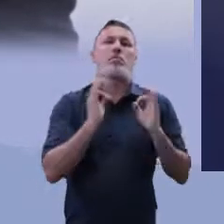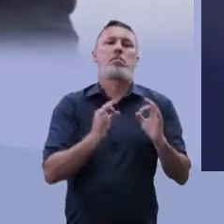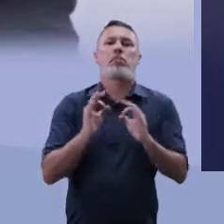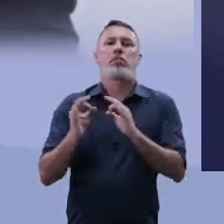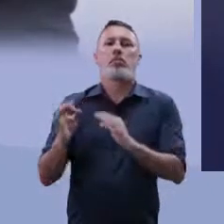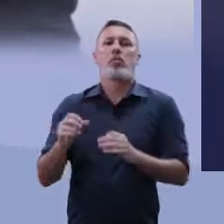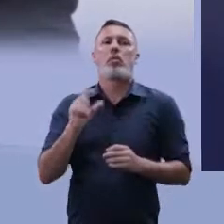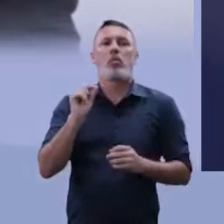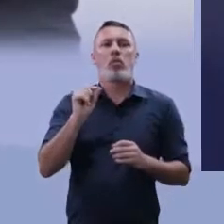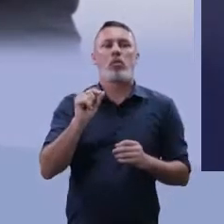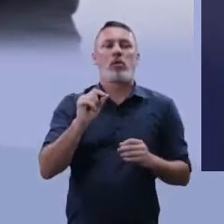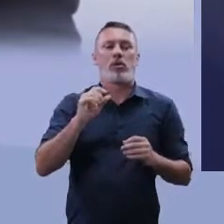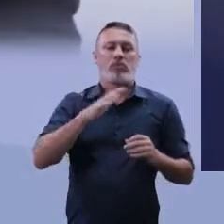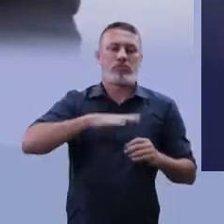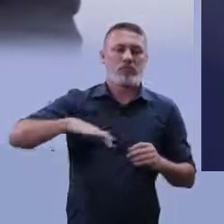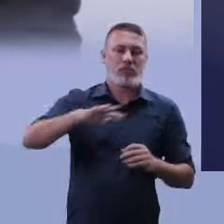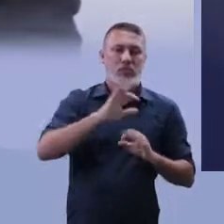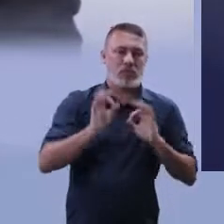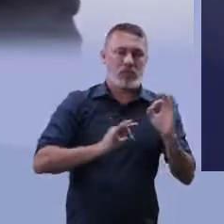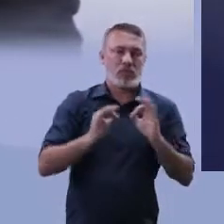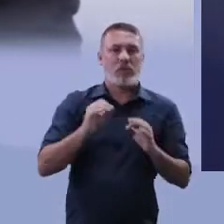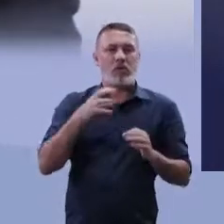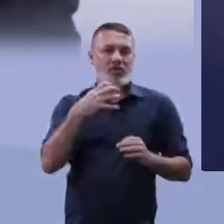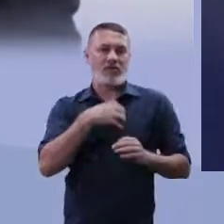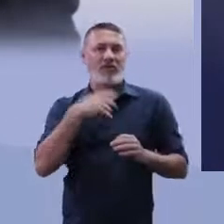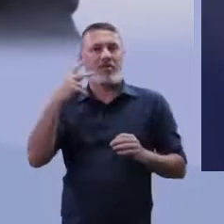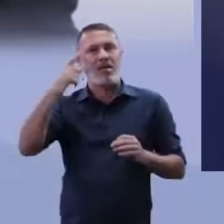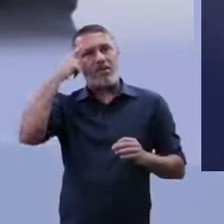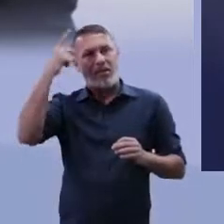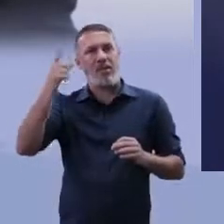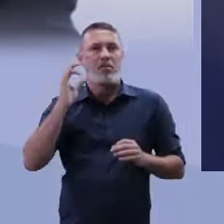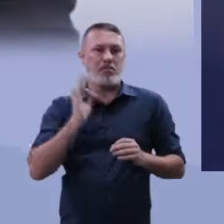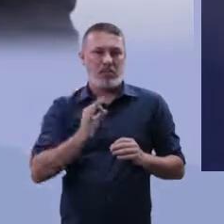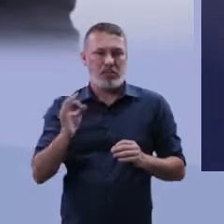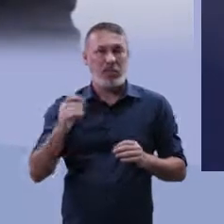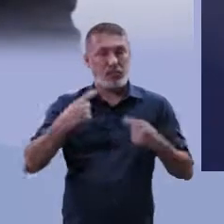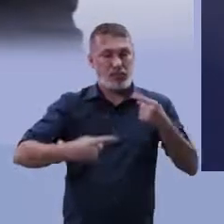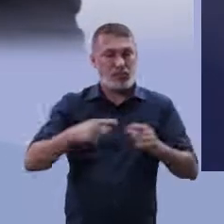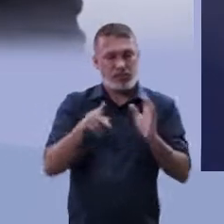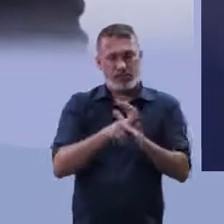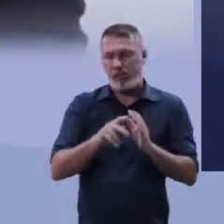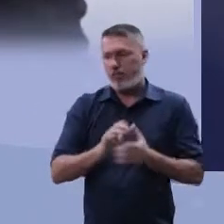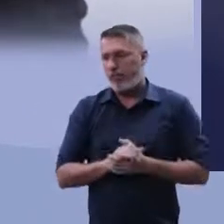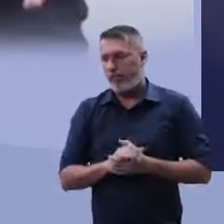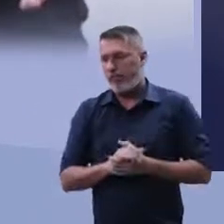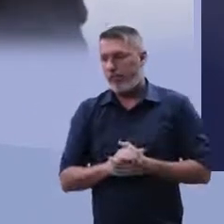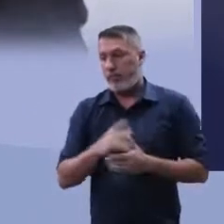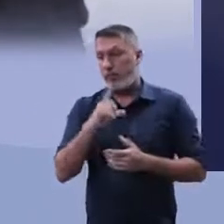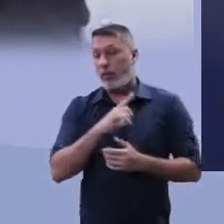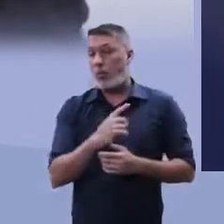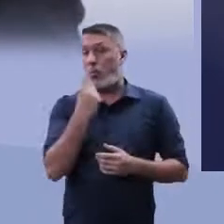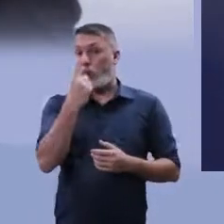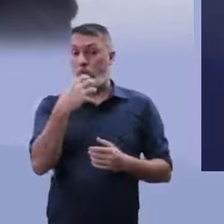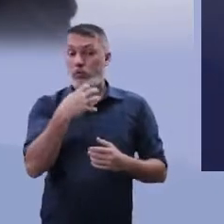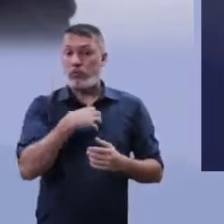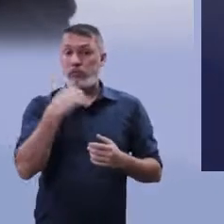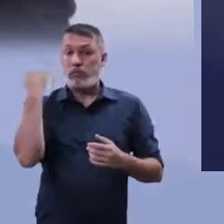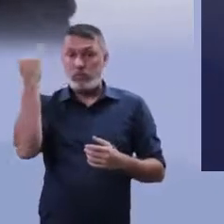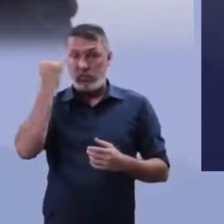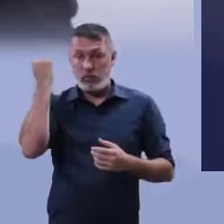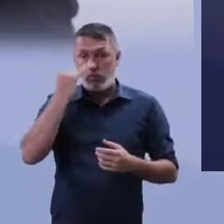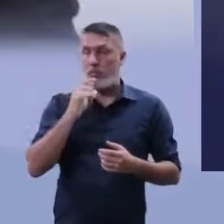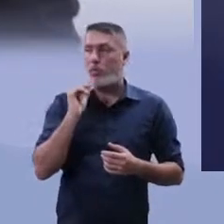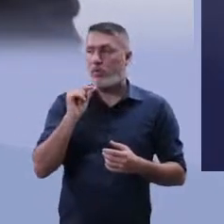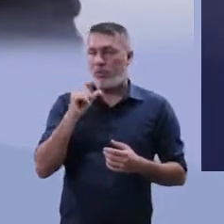de maneira perfeita e de maneira orgânica. É assim que ele idealizava a política. Com uma